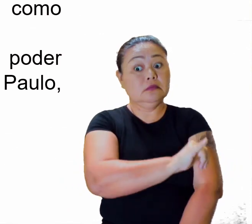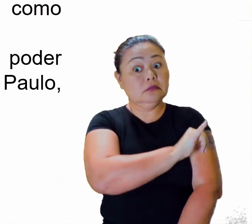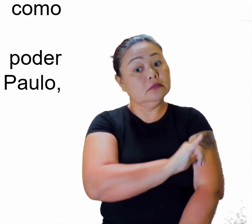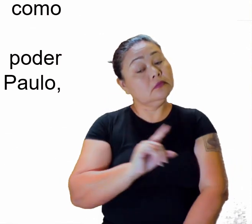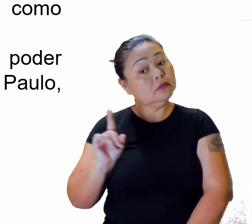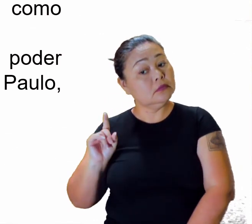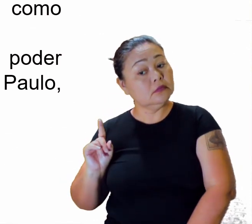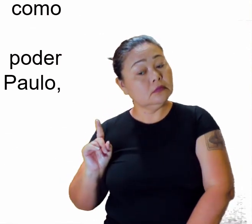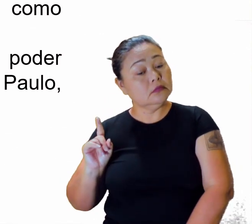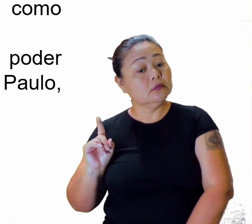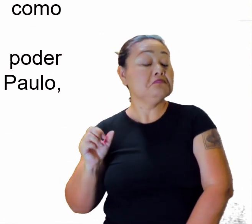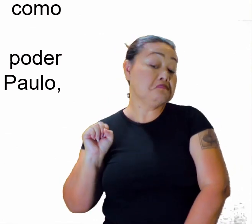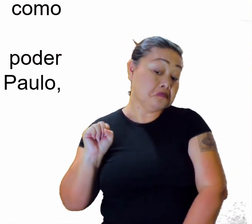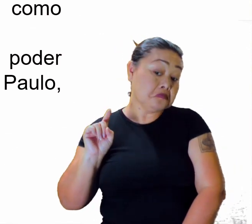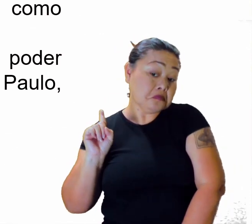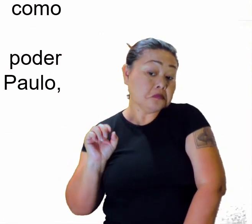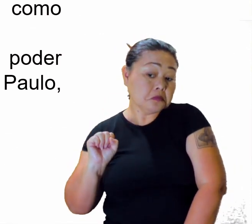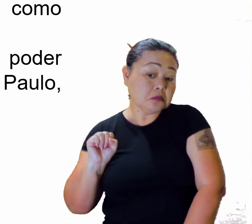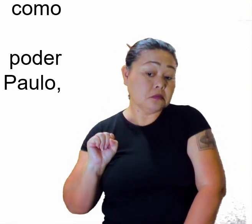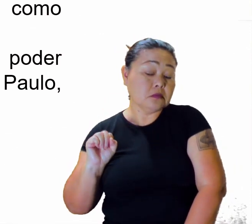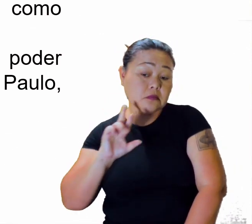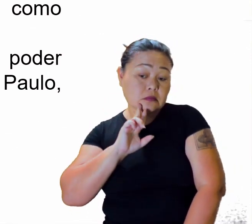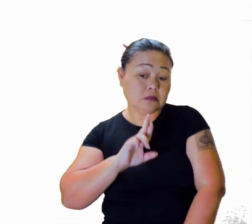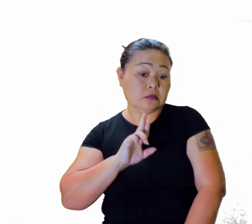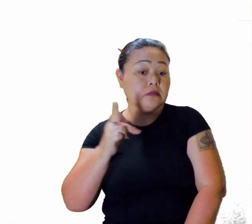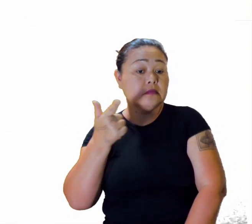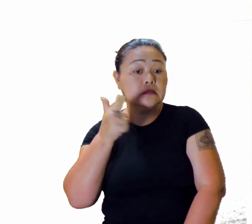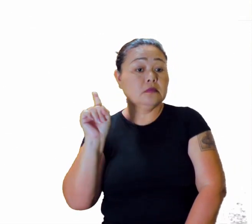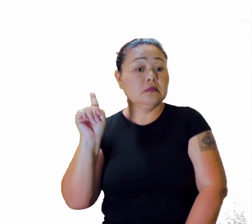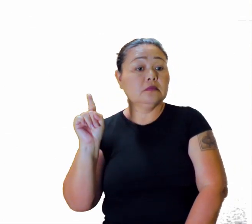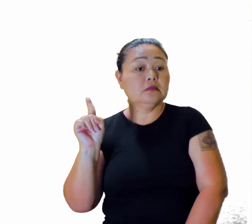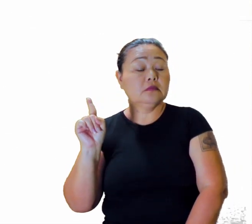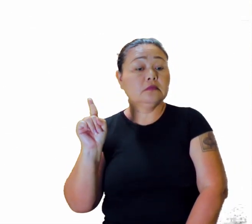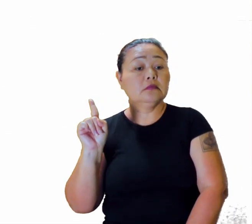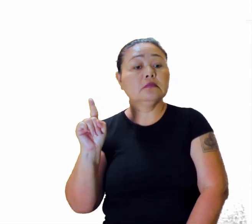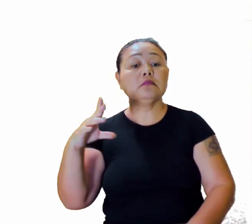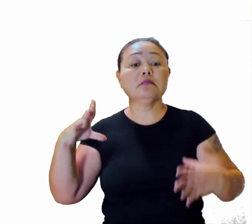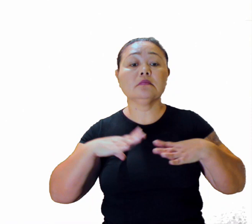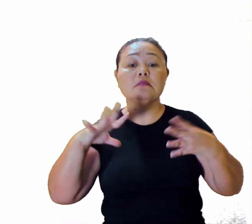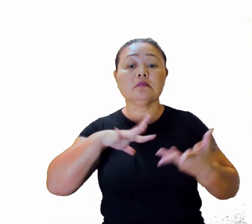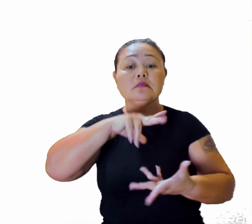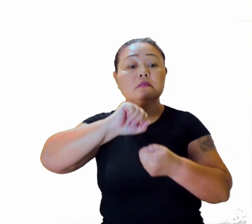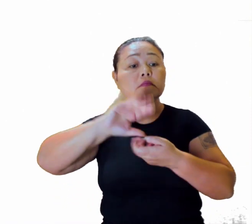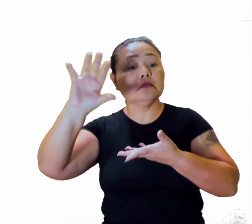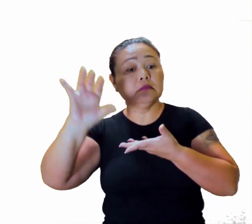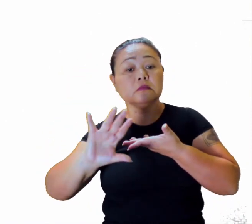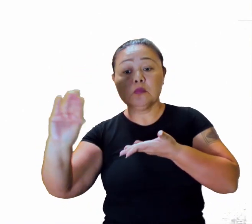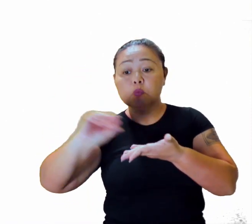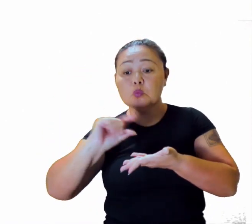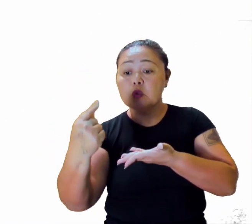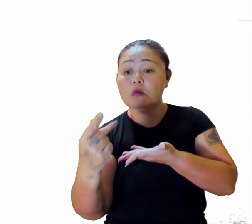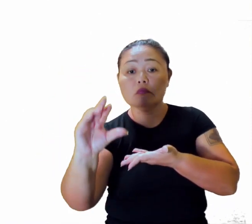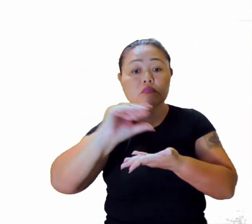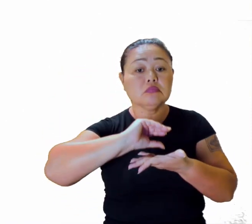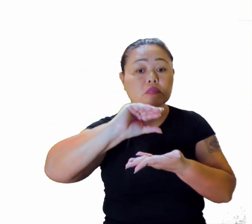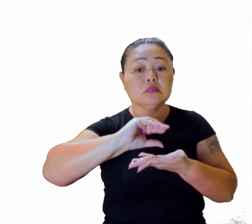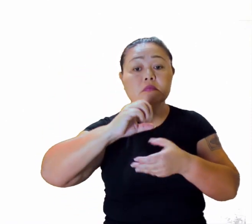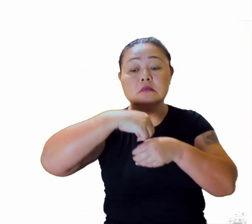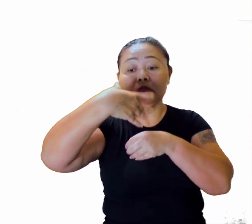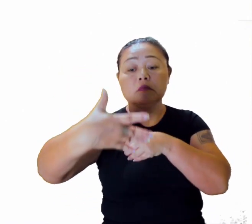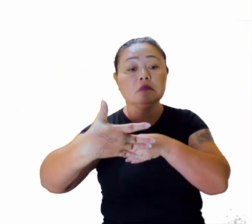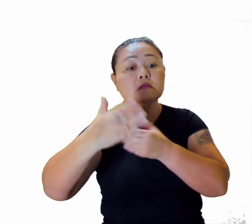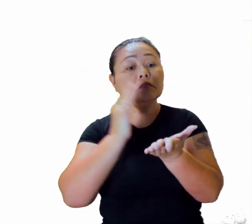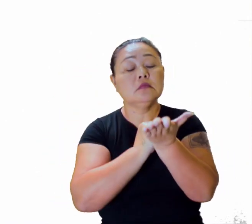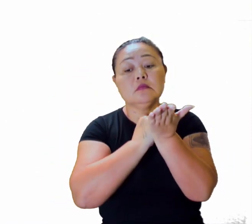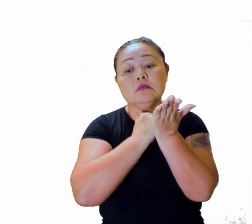ó. Pode ser essa aqui, né, Rogério? Sim. Vamos ver as outras? Já. Cidades mundiais que receberam vultuosos investimentos